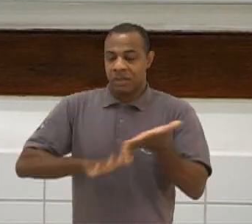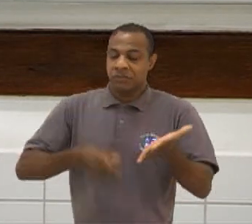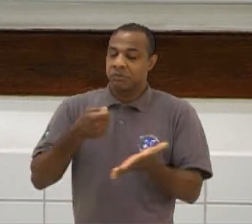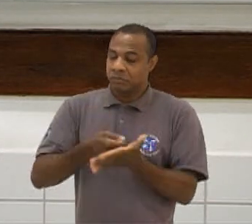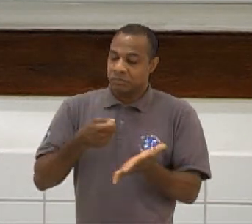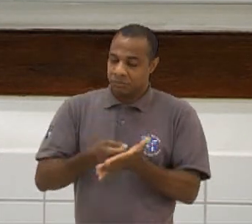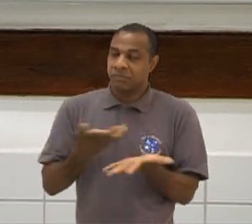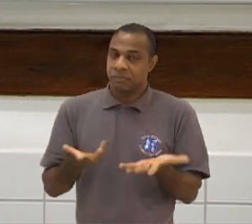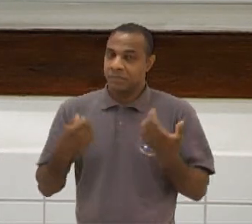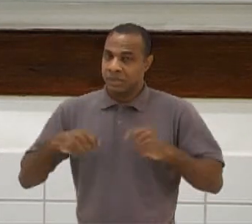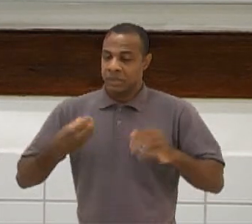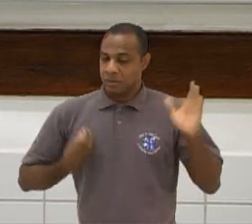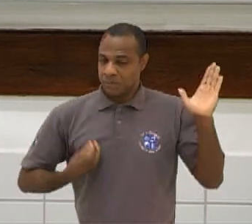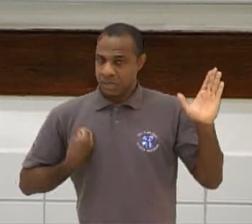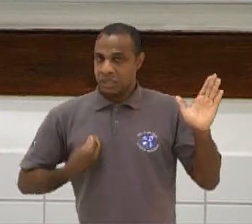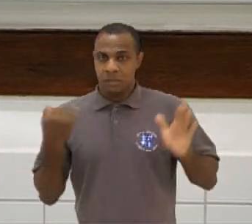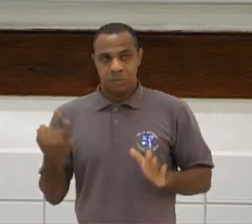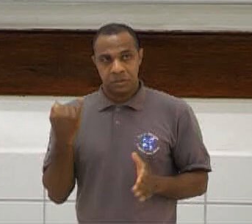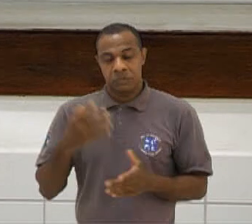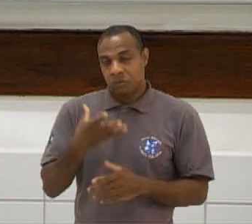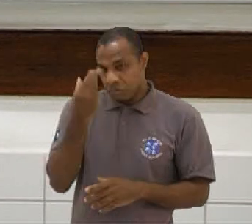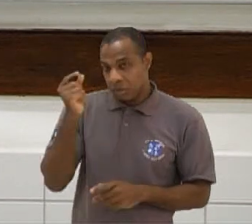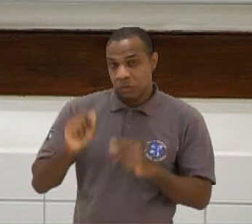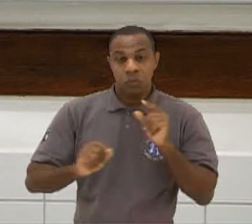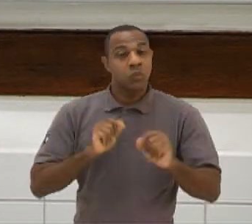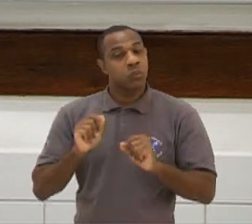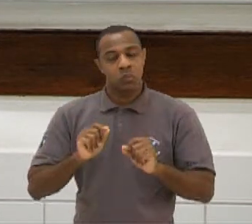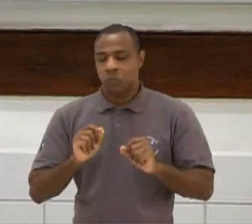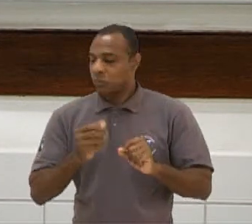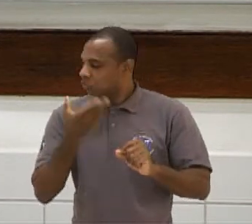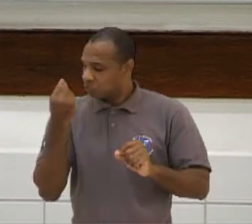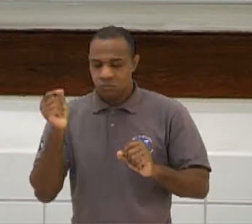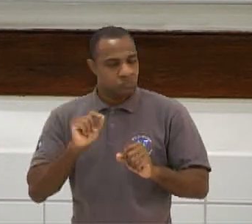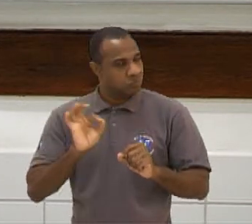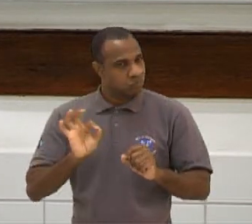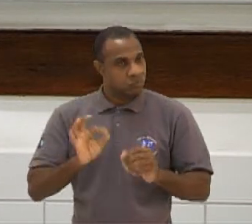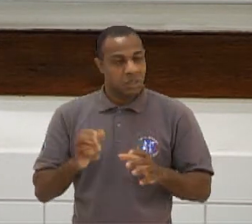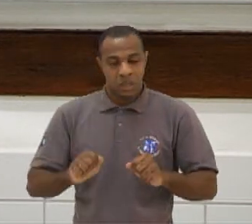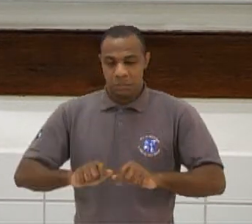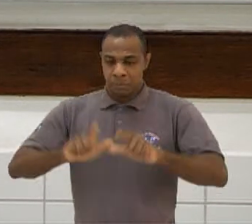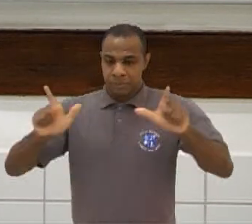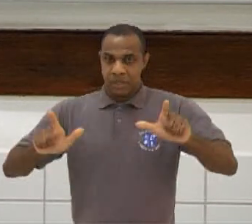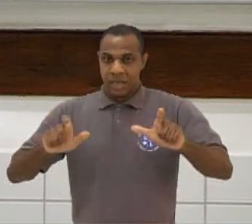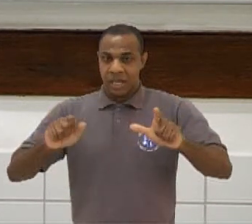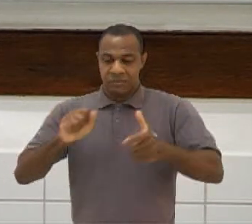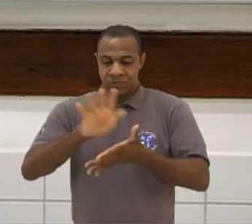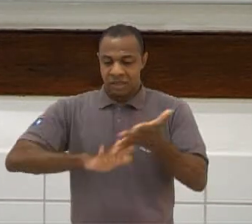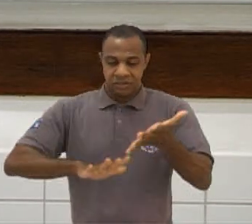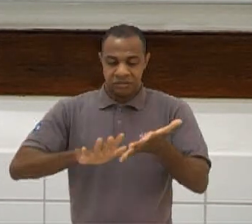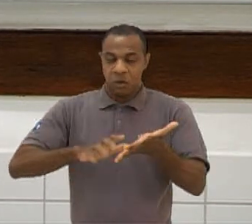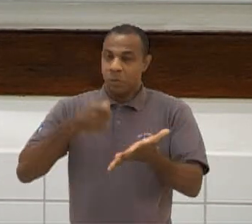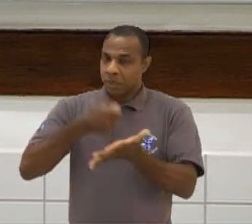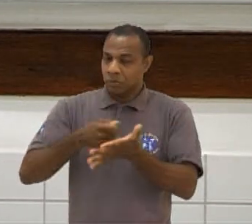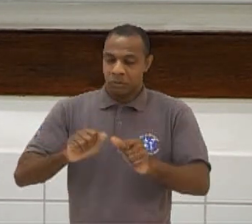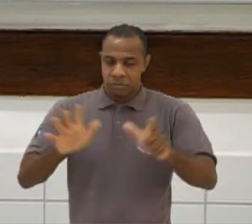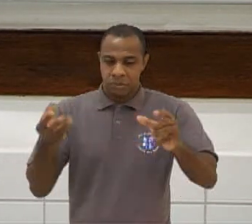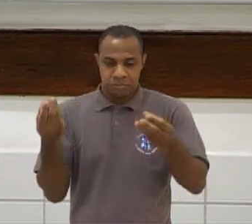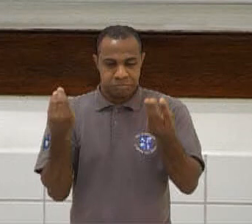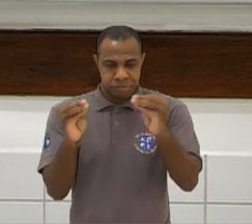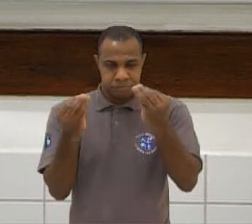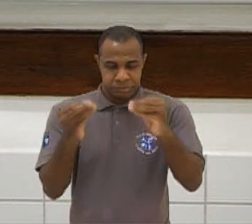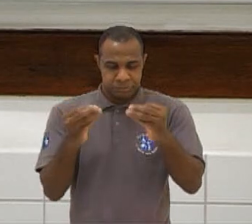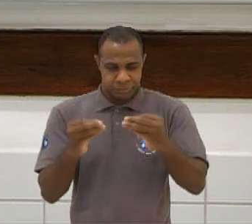garantir a sua presença. Não se esqueça, pessoal, de quando acessar o Classroom, abrir a atividade obrigatória, preencher os